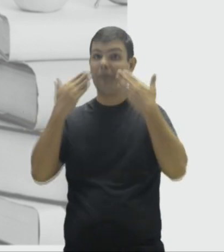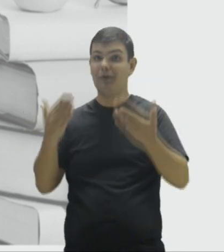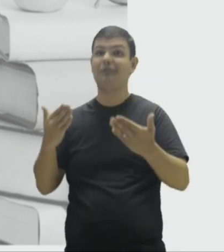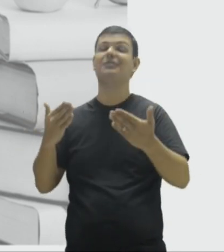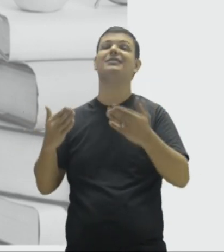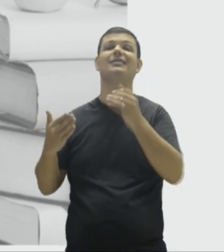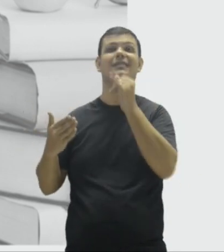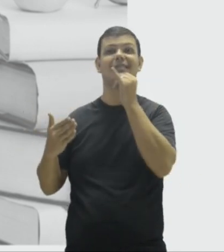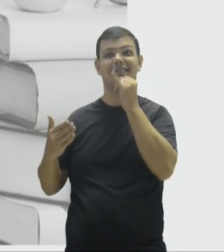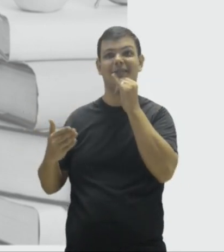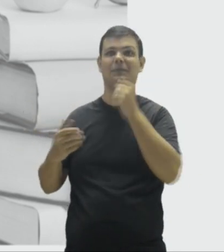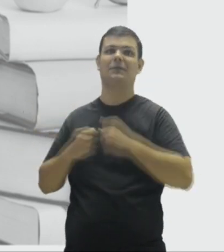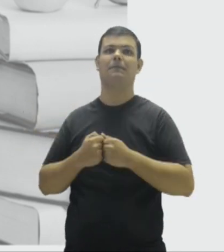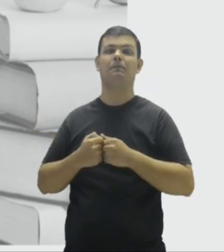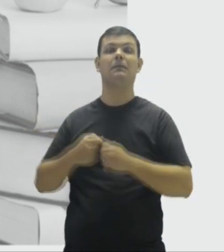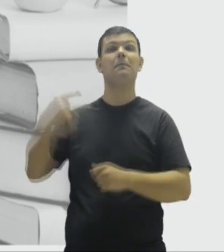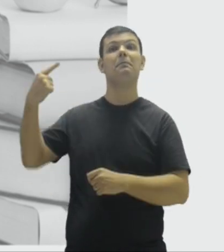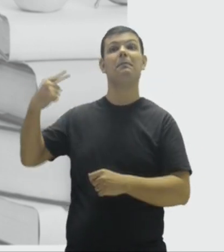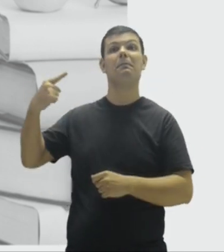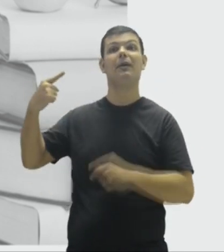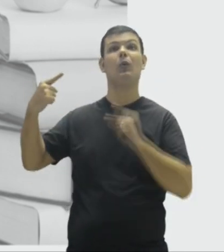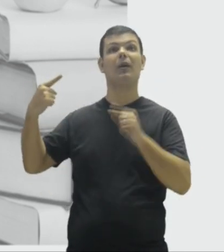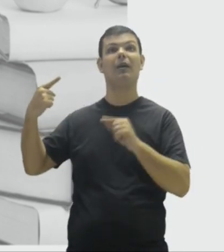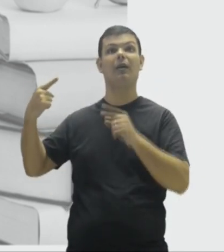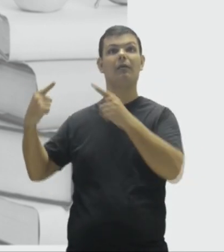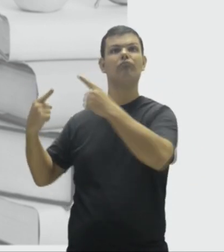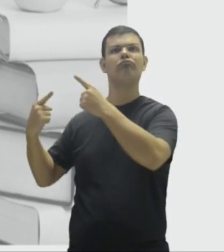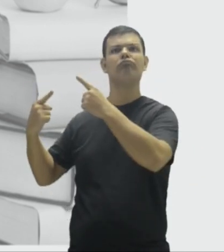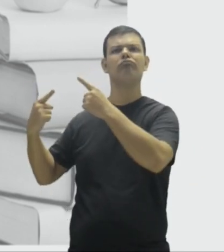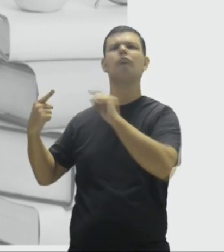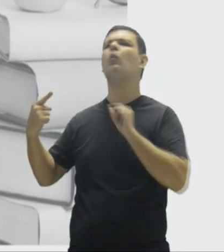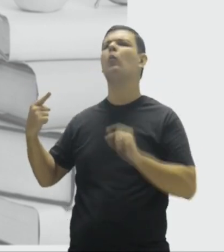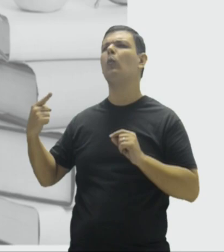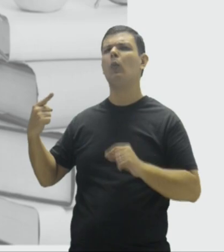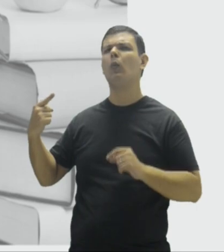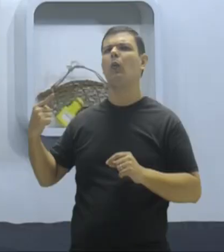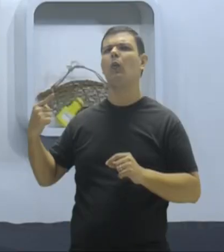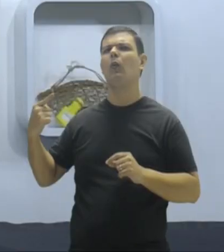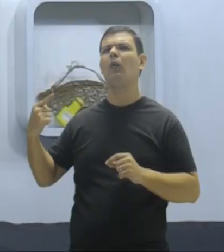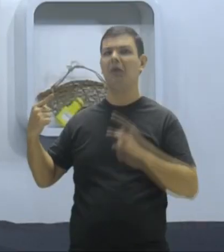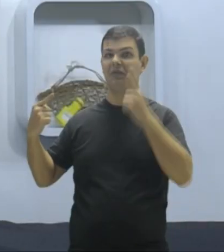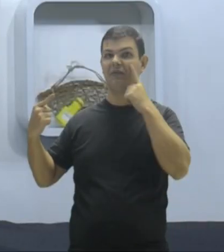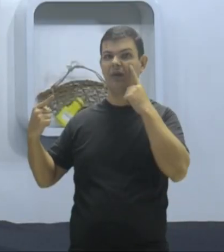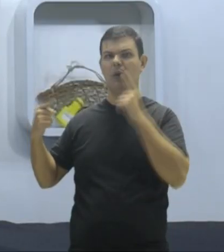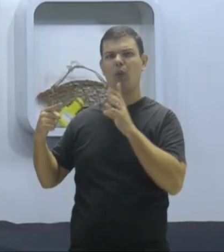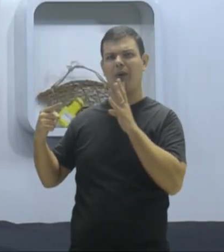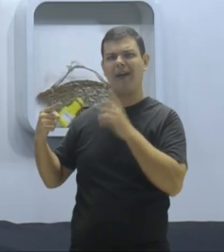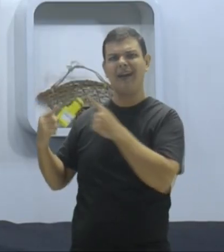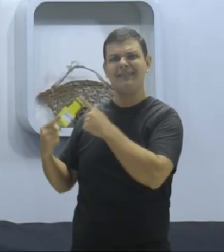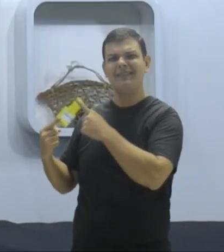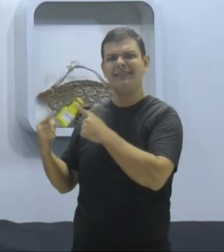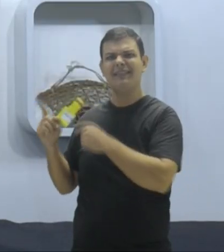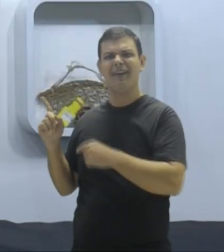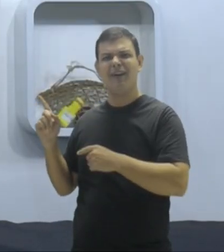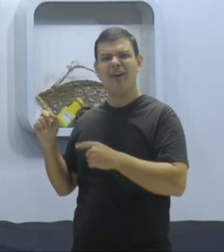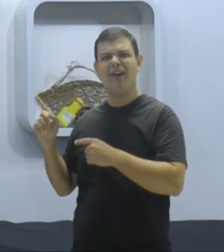hoje. O primeiro é esse aqui, ó. Olha essa imagem aí, ó. Tá aqui um comigo, ó. Alguém conhece essa imagem? Isso